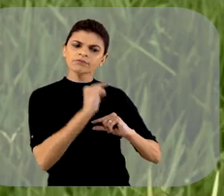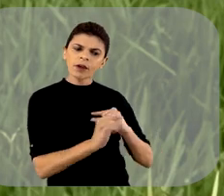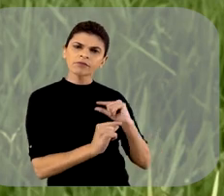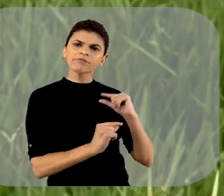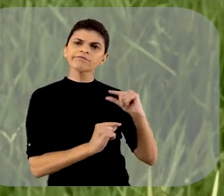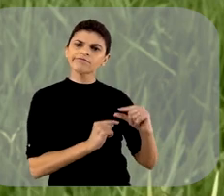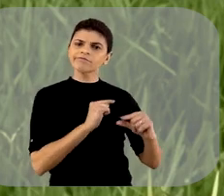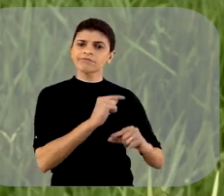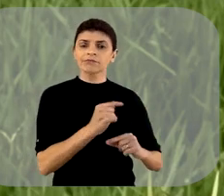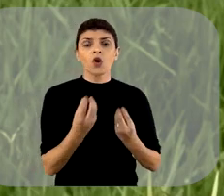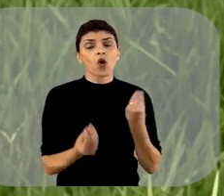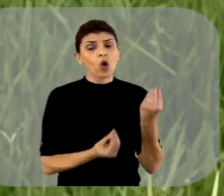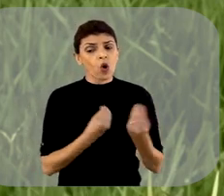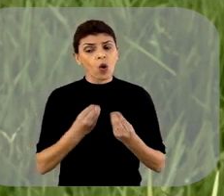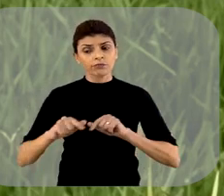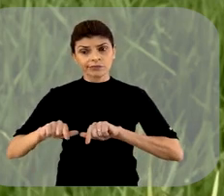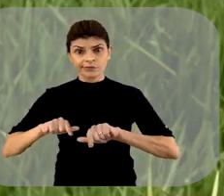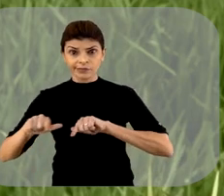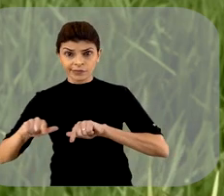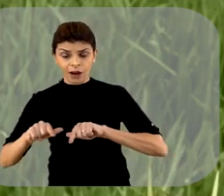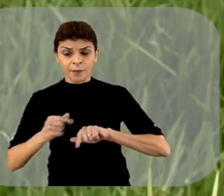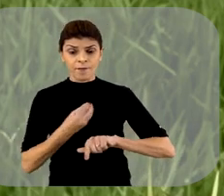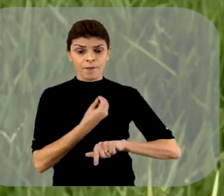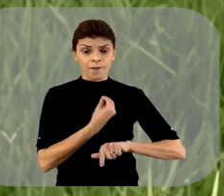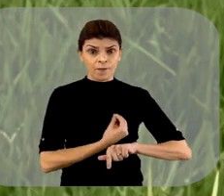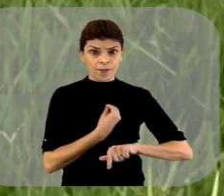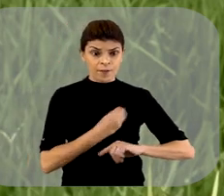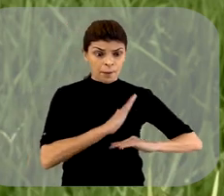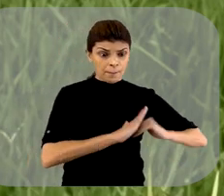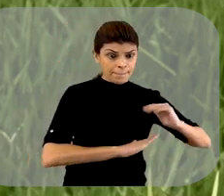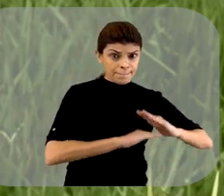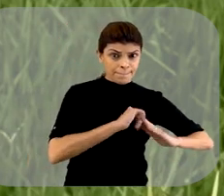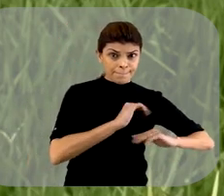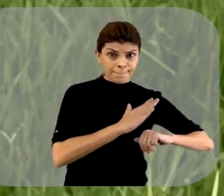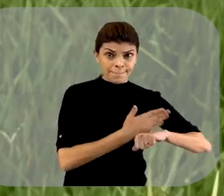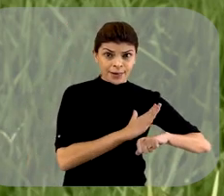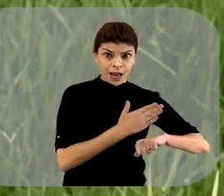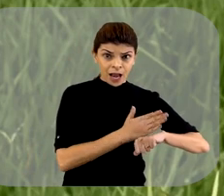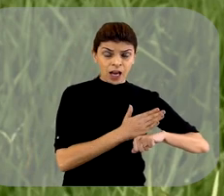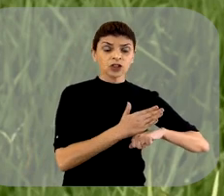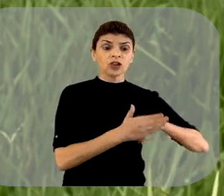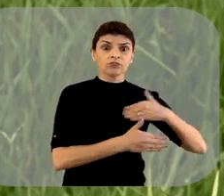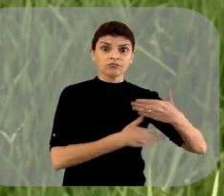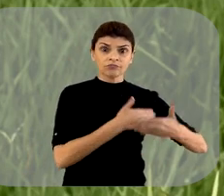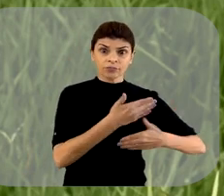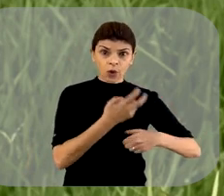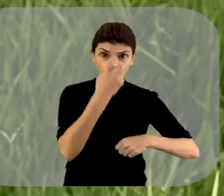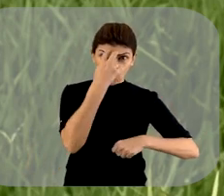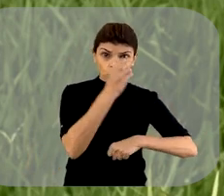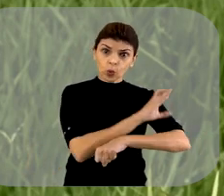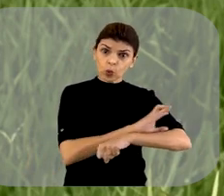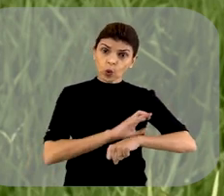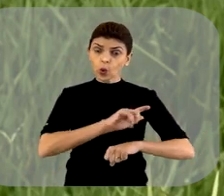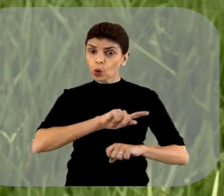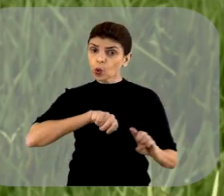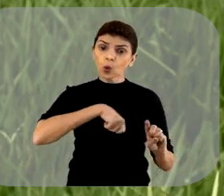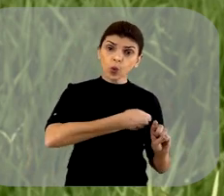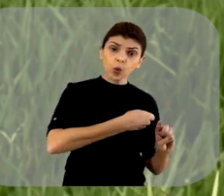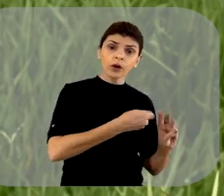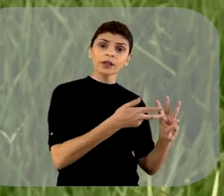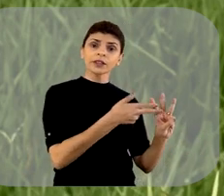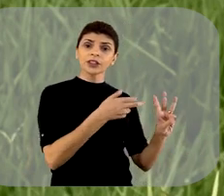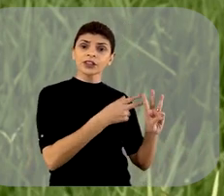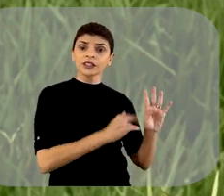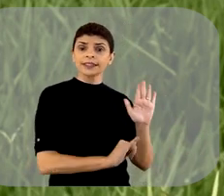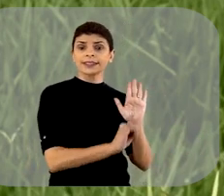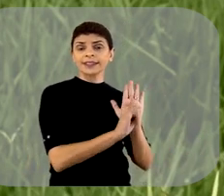A forma de a gente trabalhar, a forma de viver, a forma de práticas culturais resulta também num tipo de ser indígena, que é a identidade.